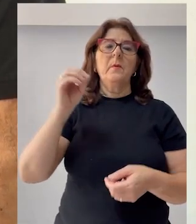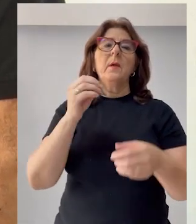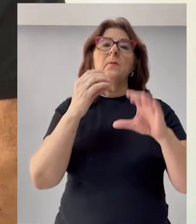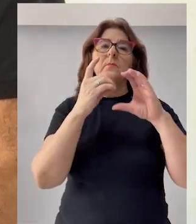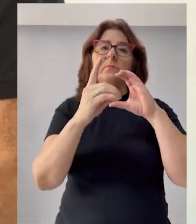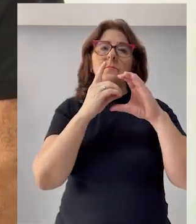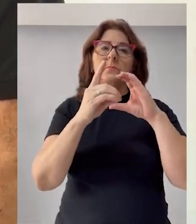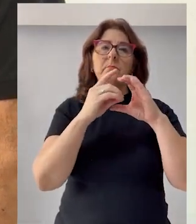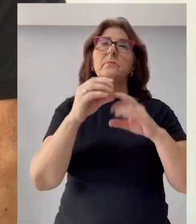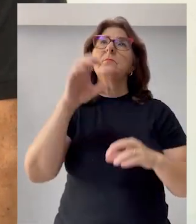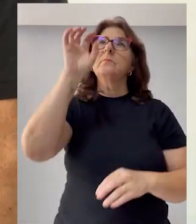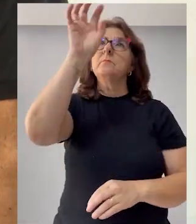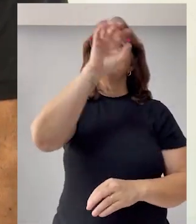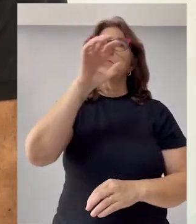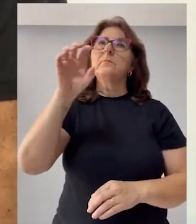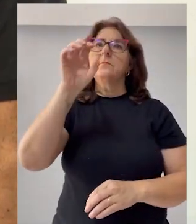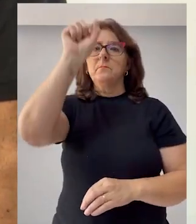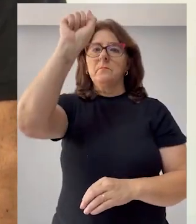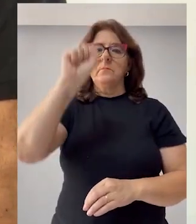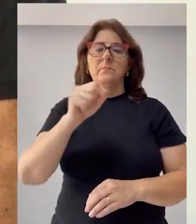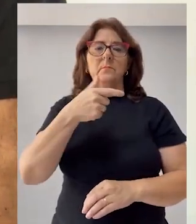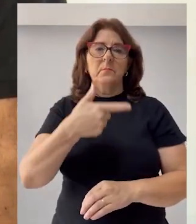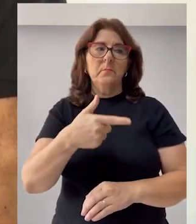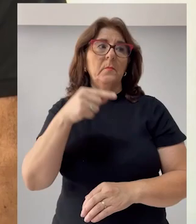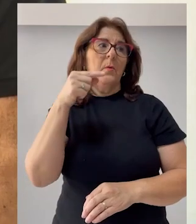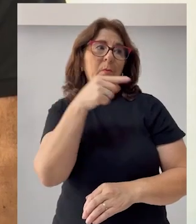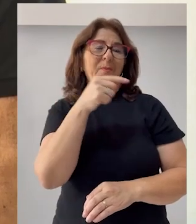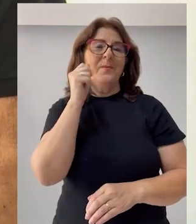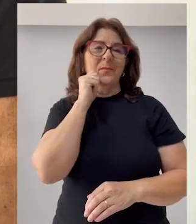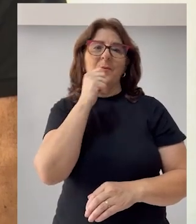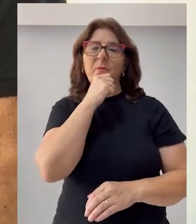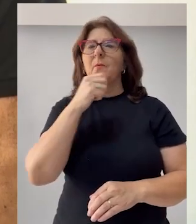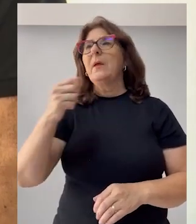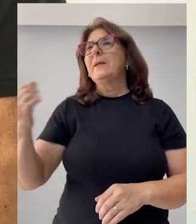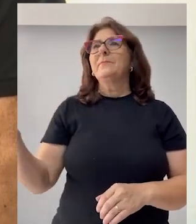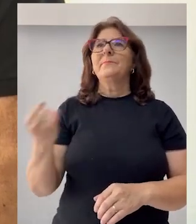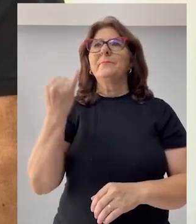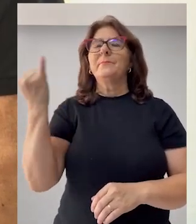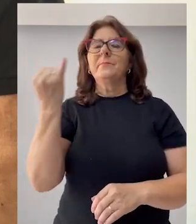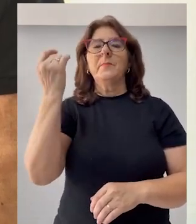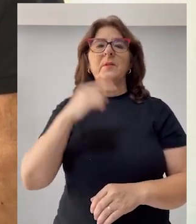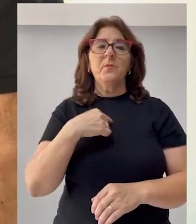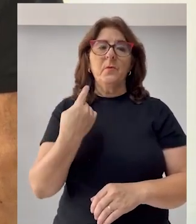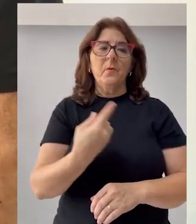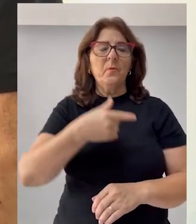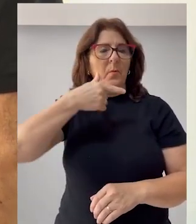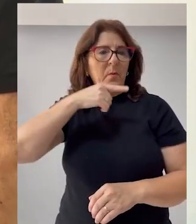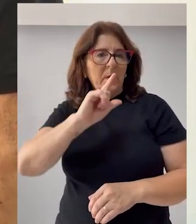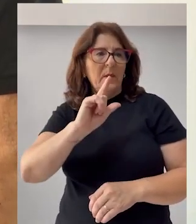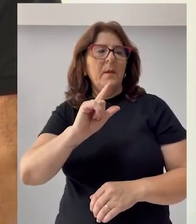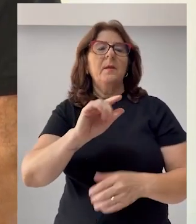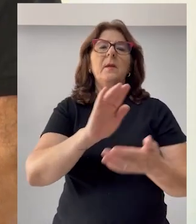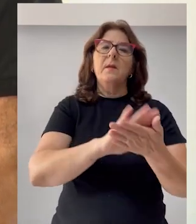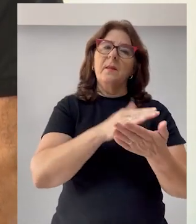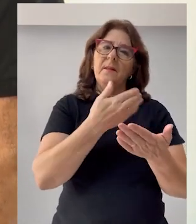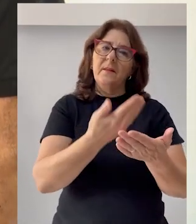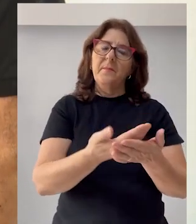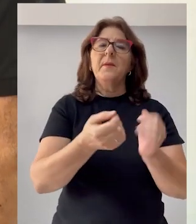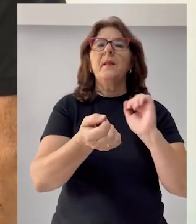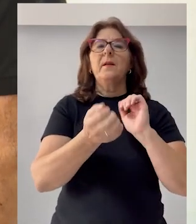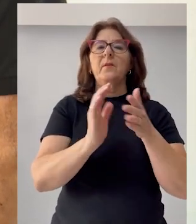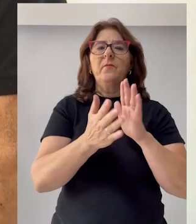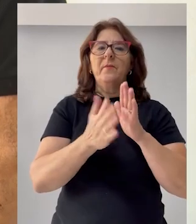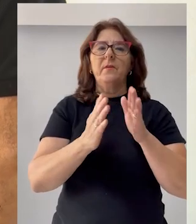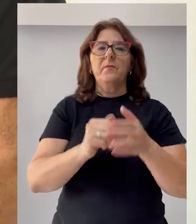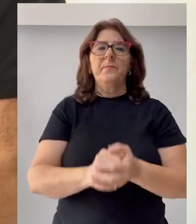E ele tem sido uma peça fundamental para que nós tenhamos conseguido colocar a interpretação em libras em nossos vídeos.